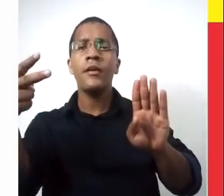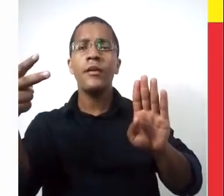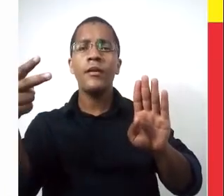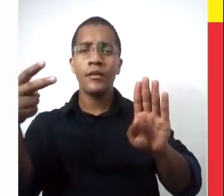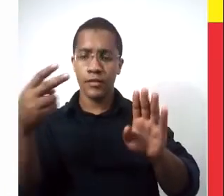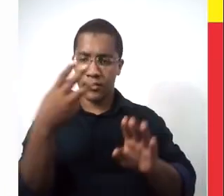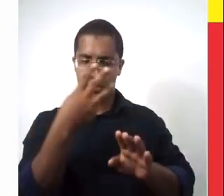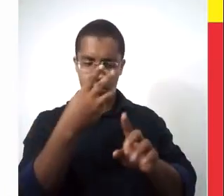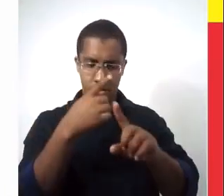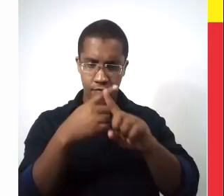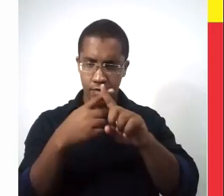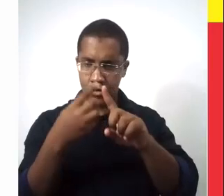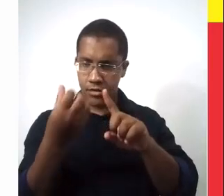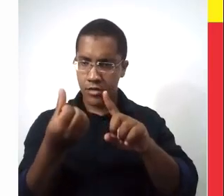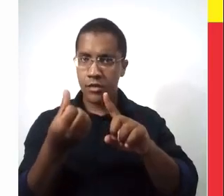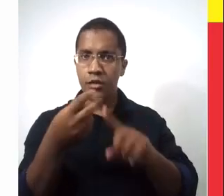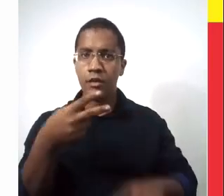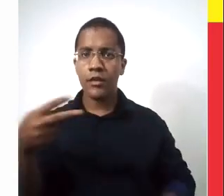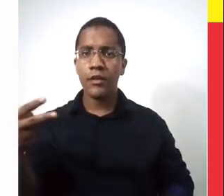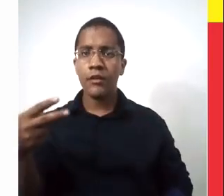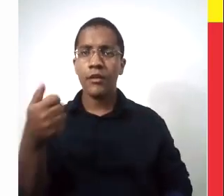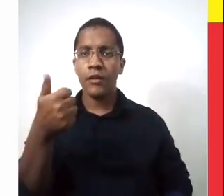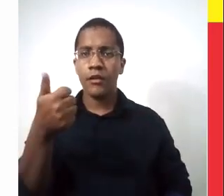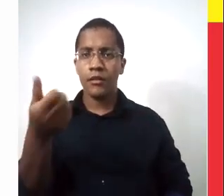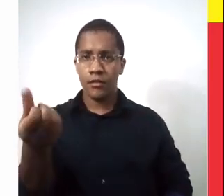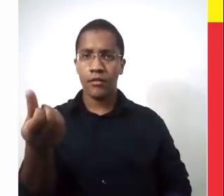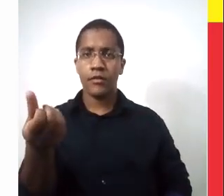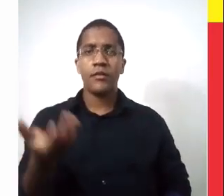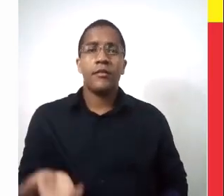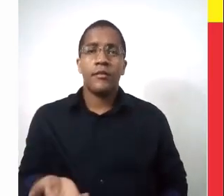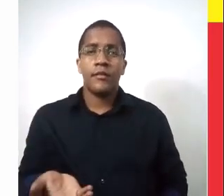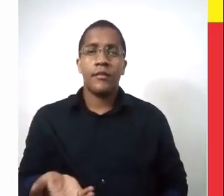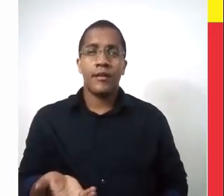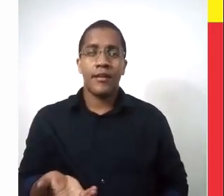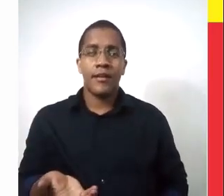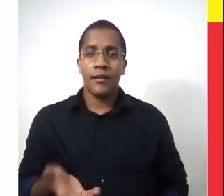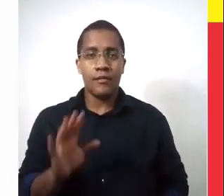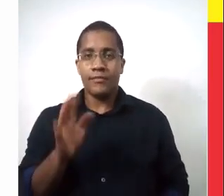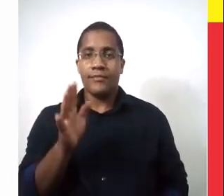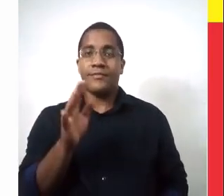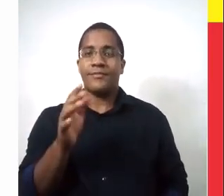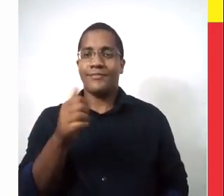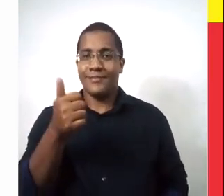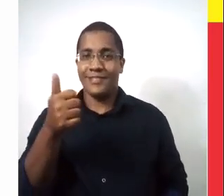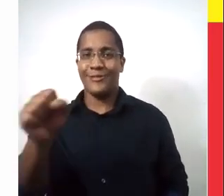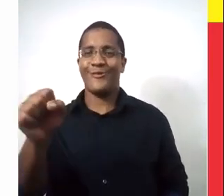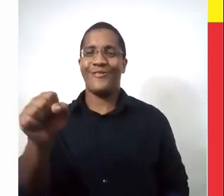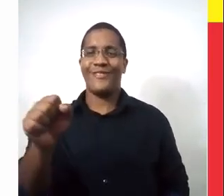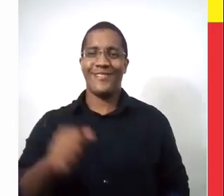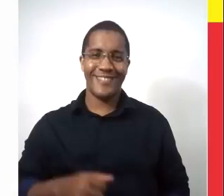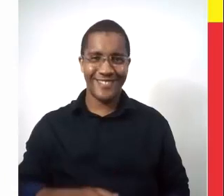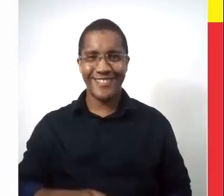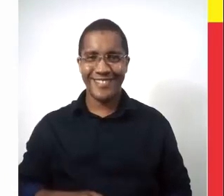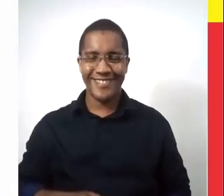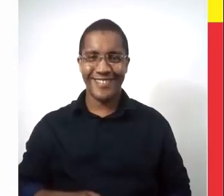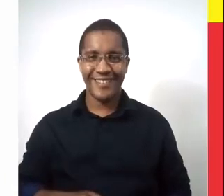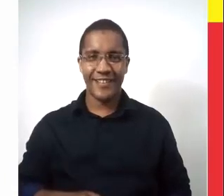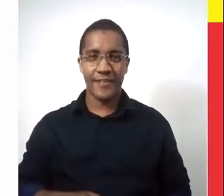ser quanto? 3 vezes 6 igual a 16. 16 não, 18.